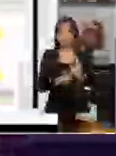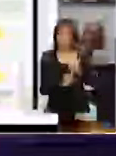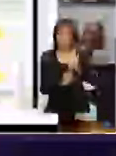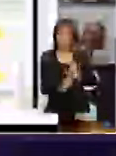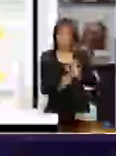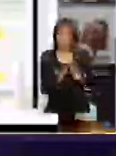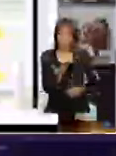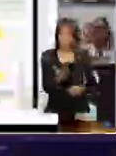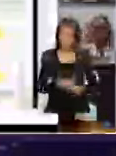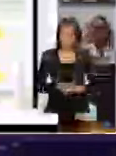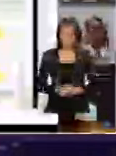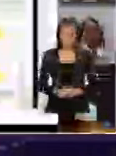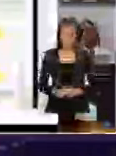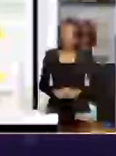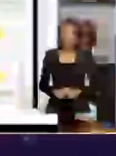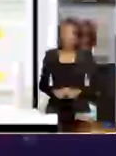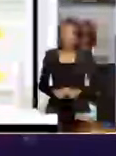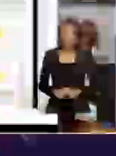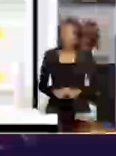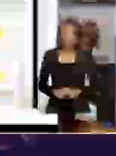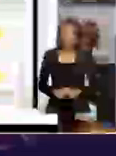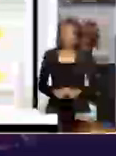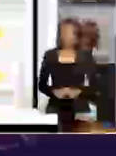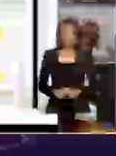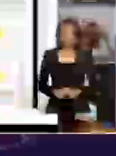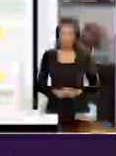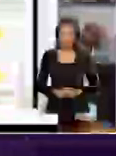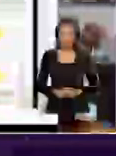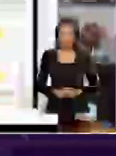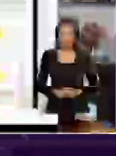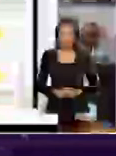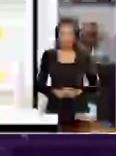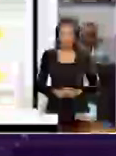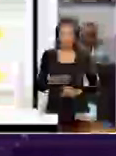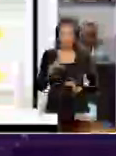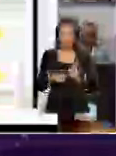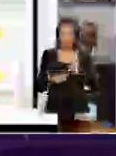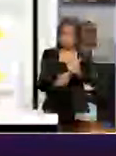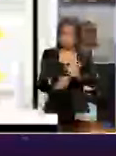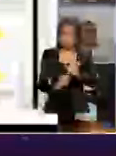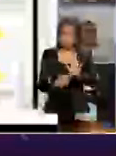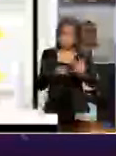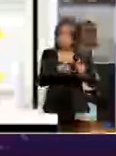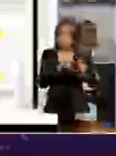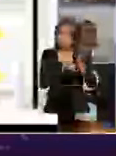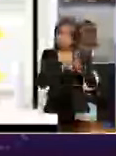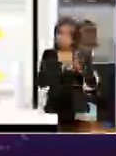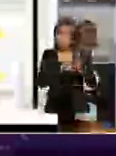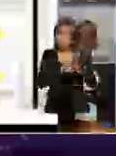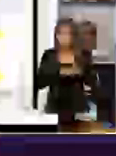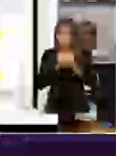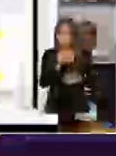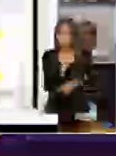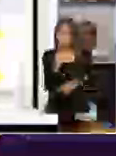aqui uma análise de risco entre Moderna e Pfizer, no estudo ainda não cego, mostrou-se